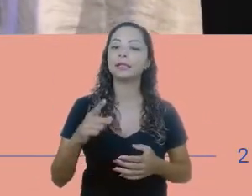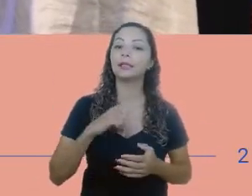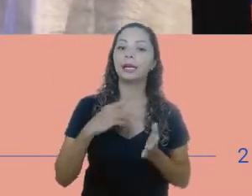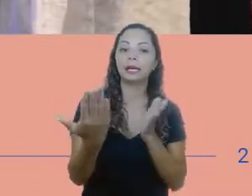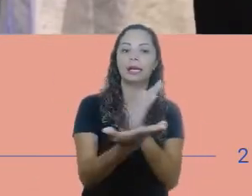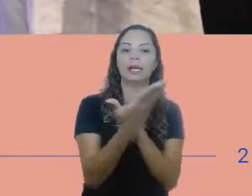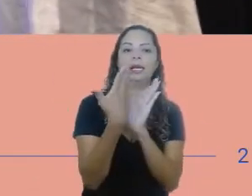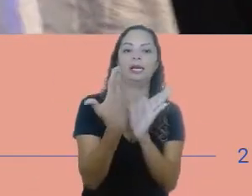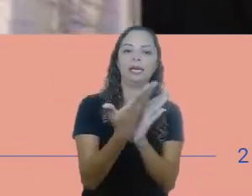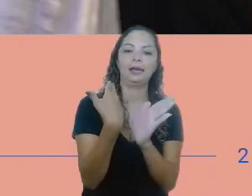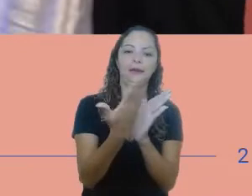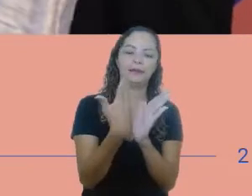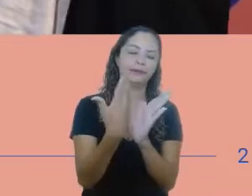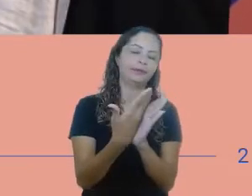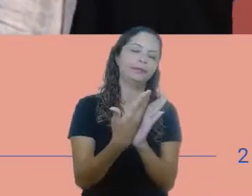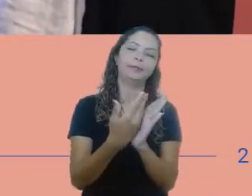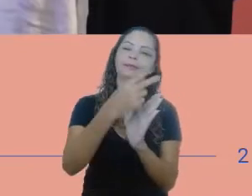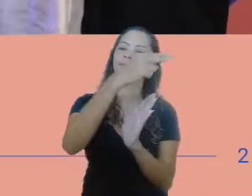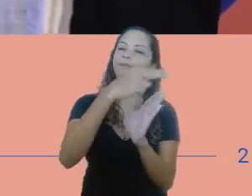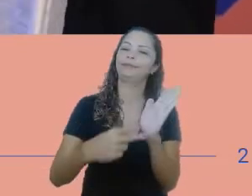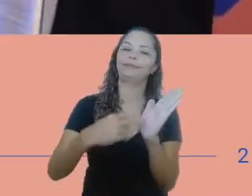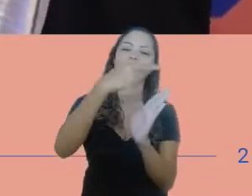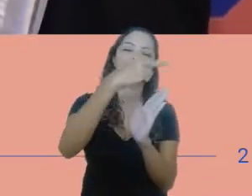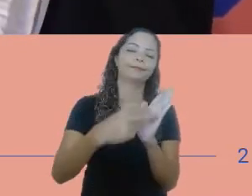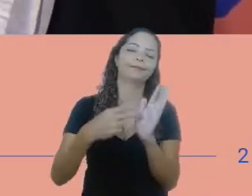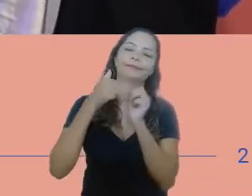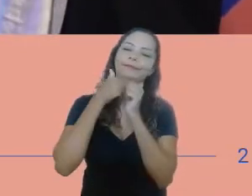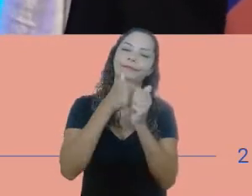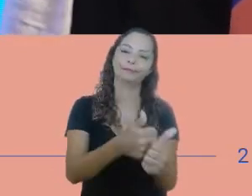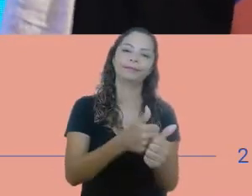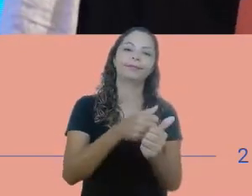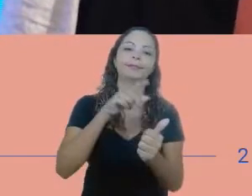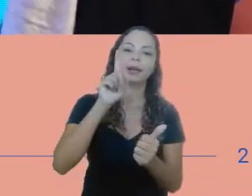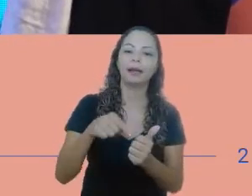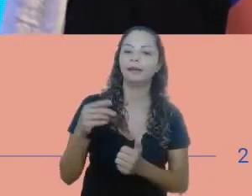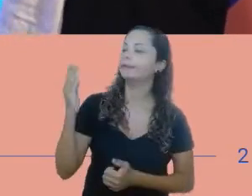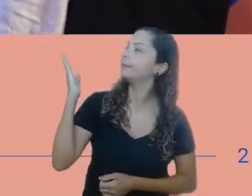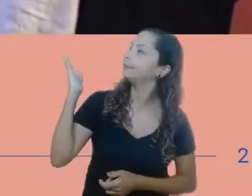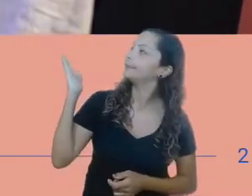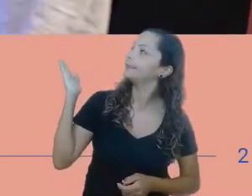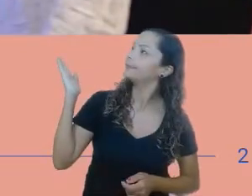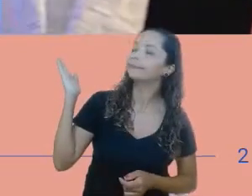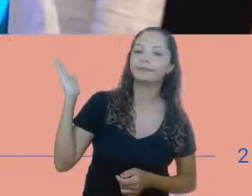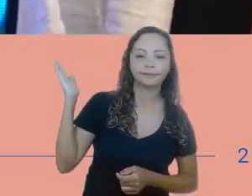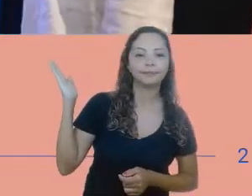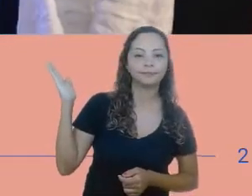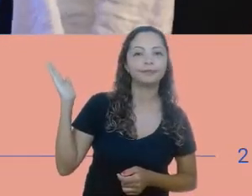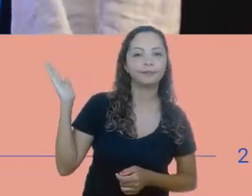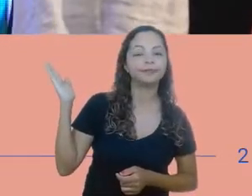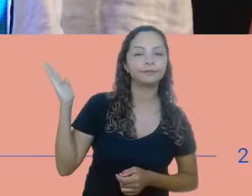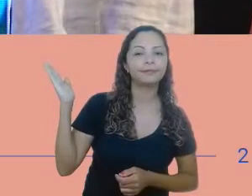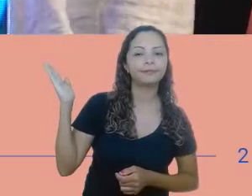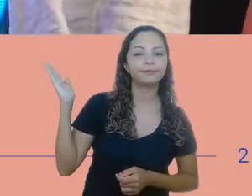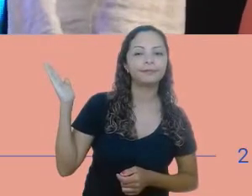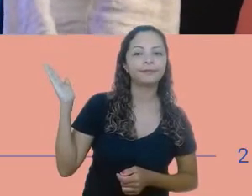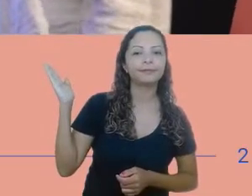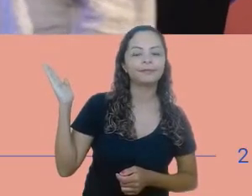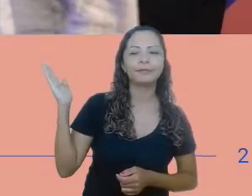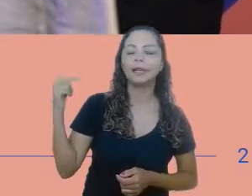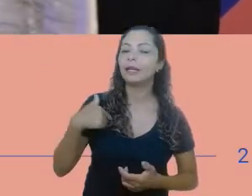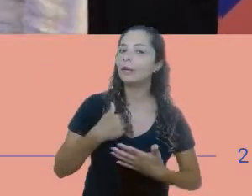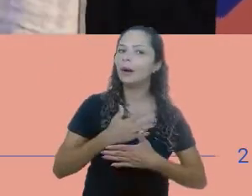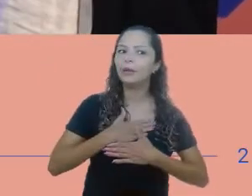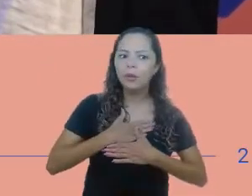que é quase que a minha Bíblia né do que dobrou da Holanda o circular Road Road map for circulares Monroe e o Adorei esse